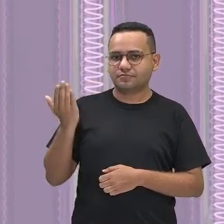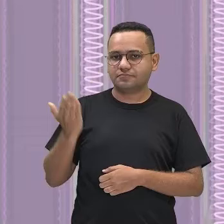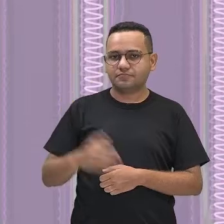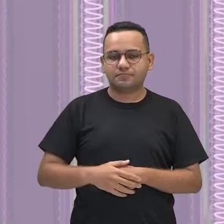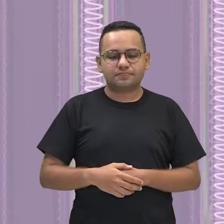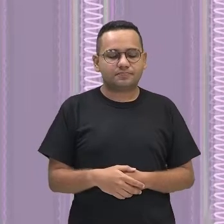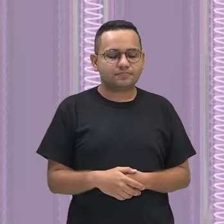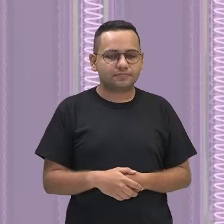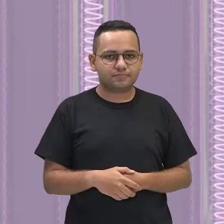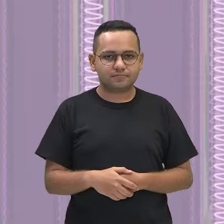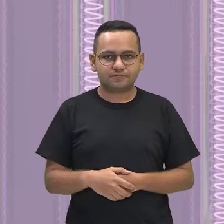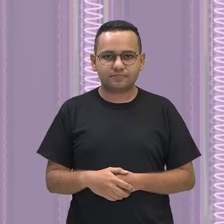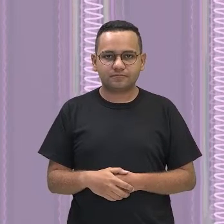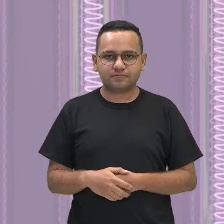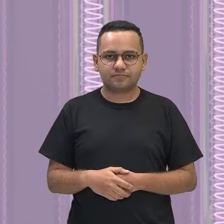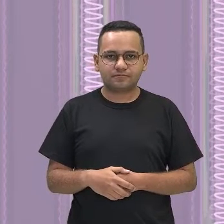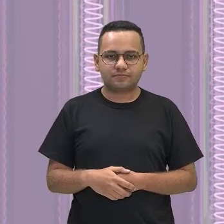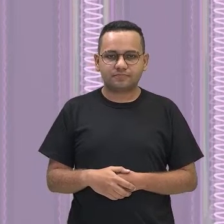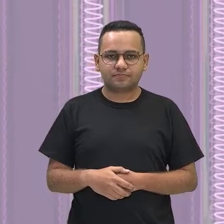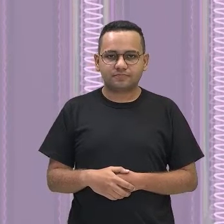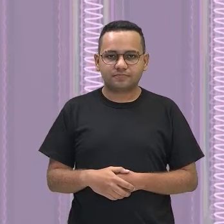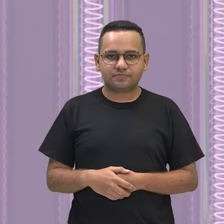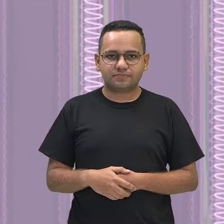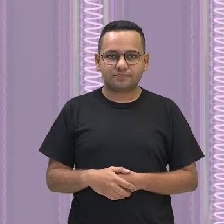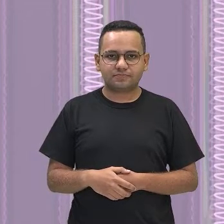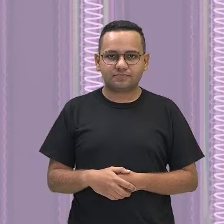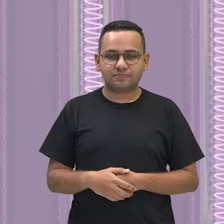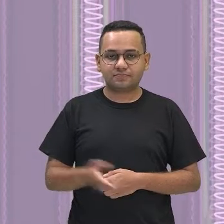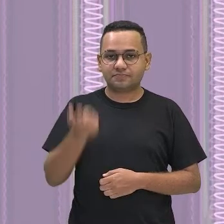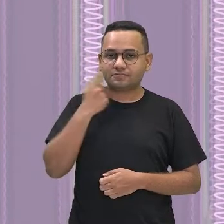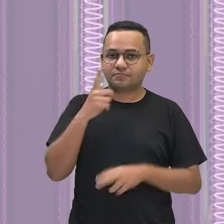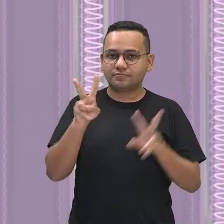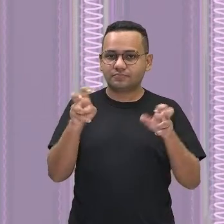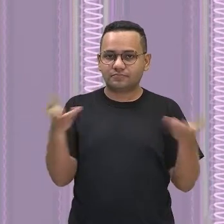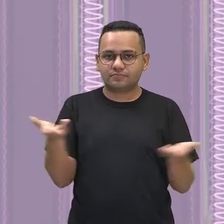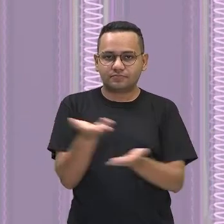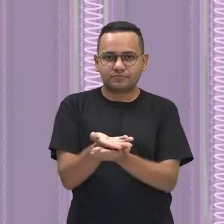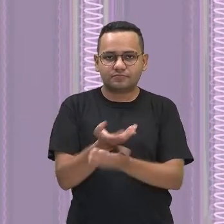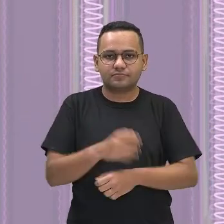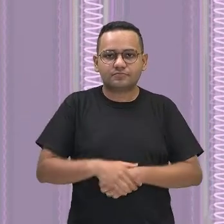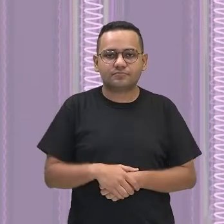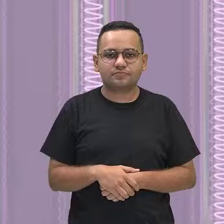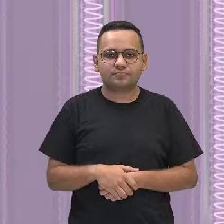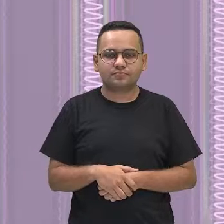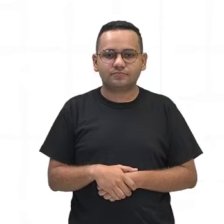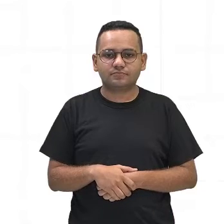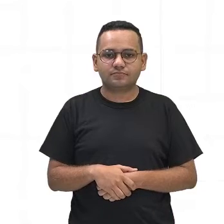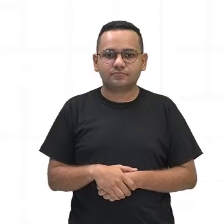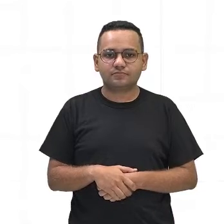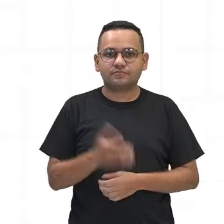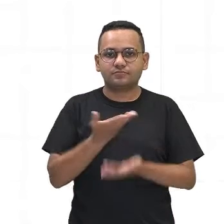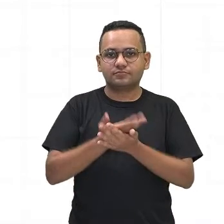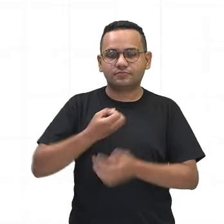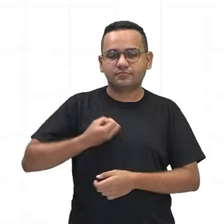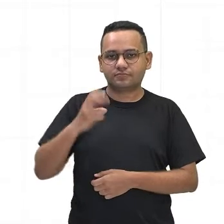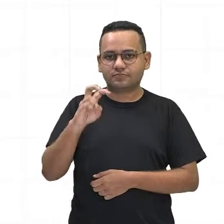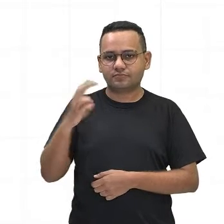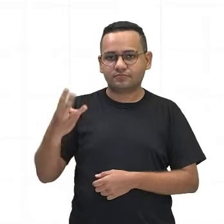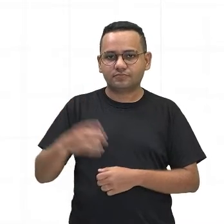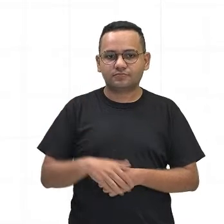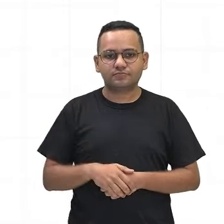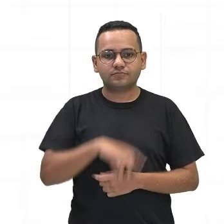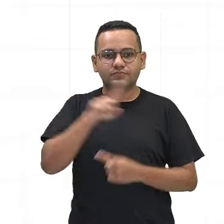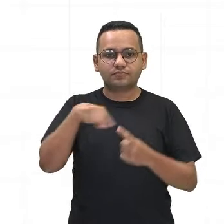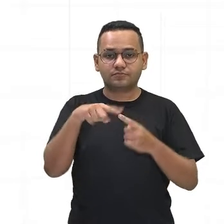dos Santos. E o que teremos na nossa aula? Nossa aula de número 53,